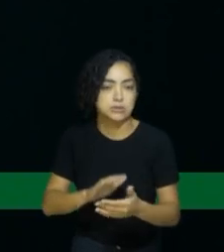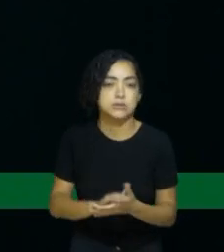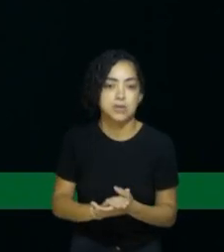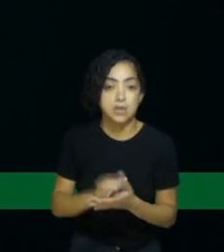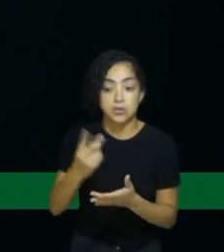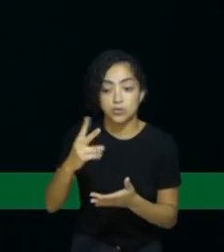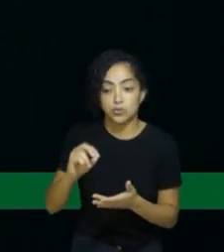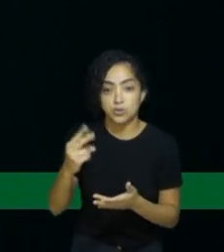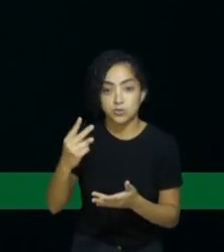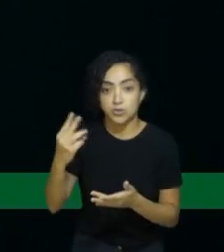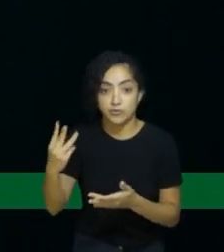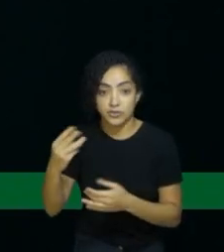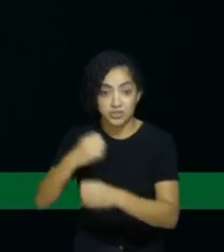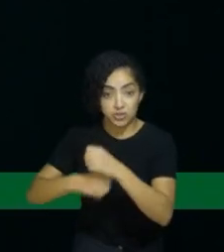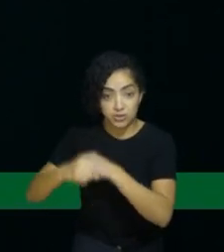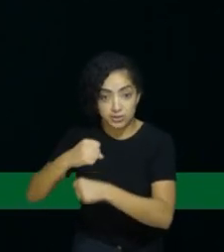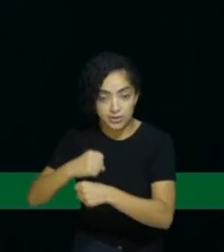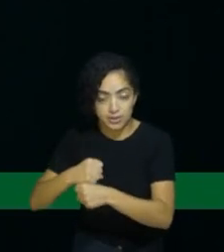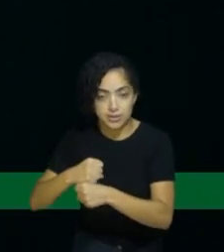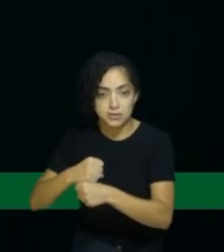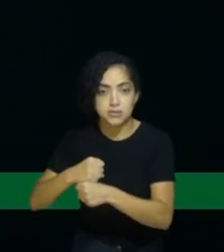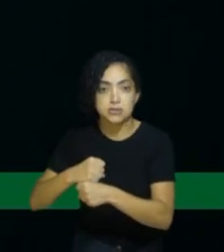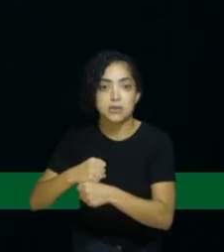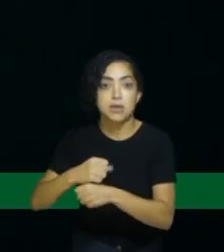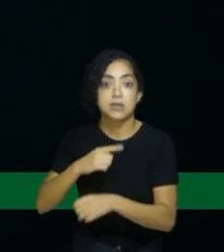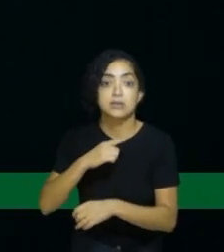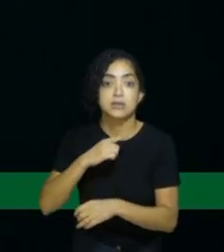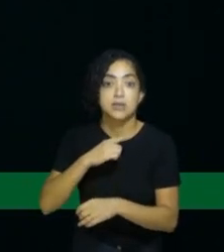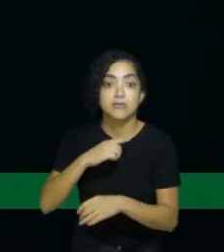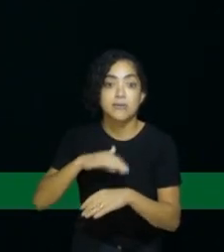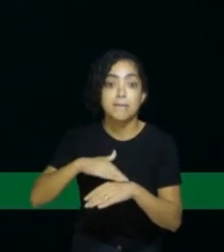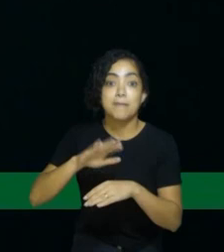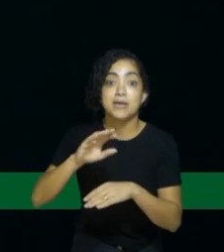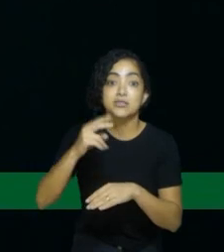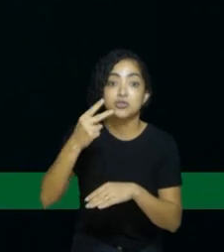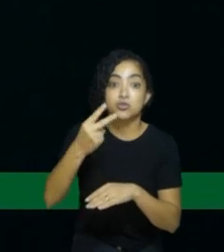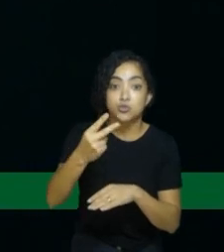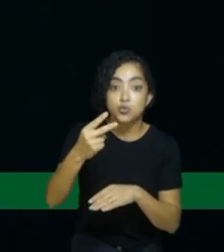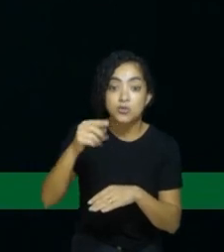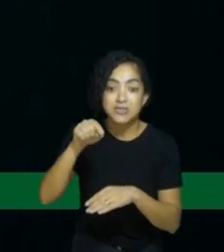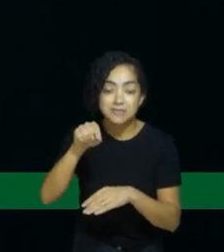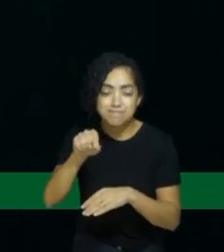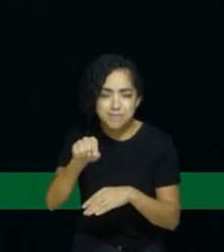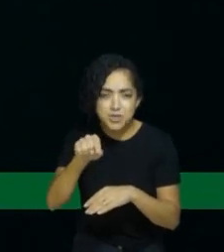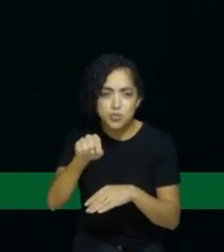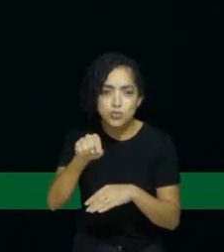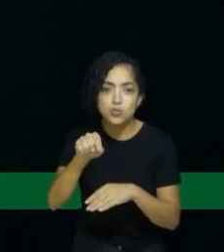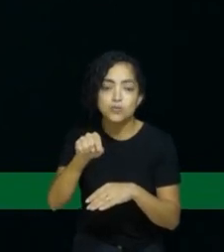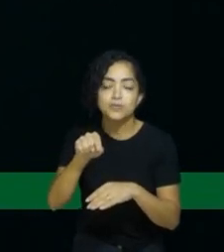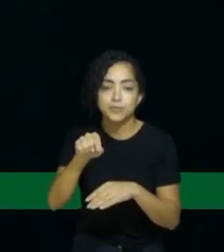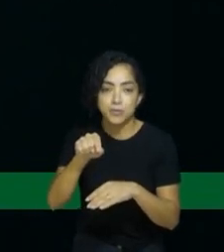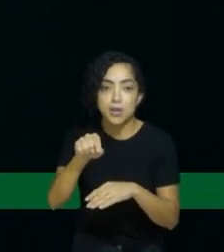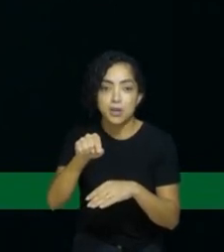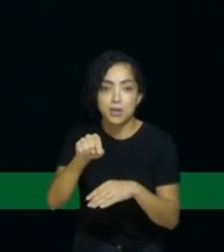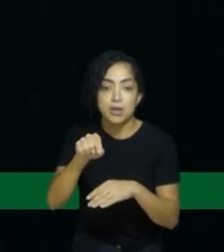exemplo no ano passado nós nós fizemos mais de 2000 teleconsultorias para auxiliar